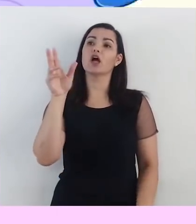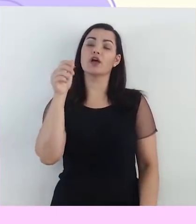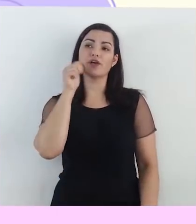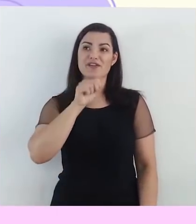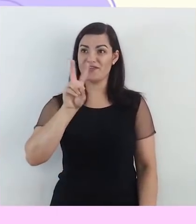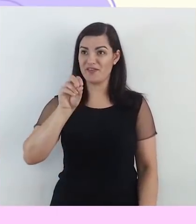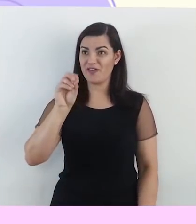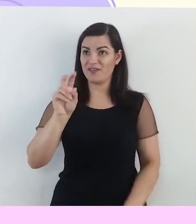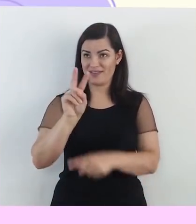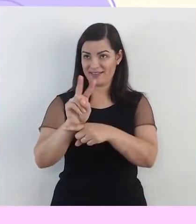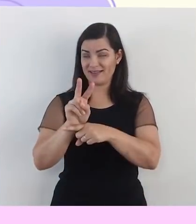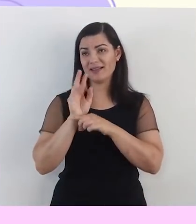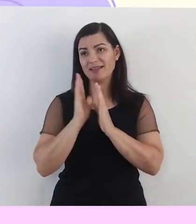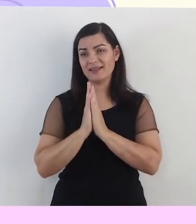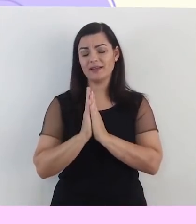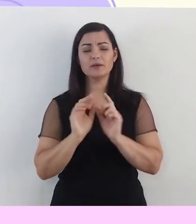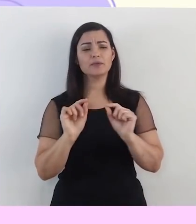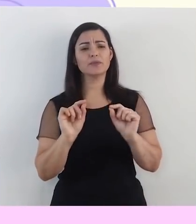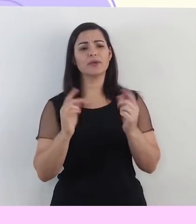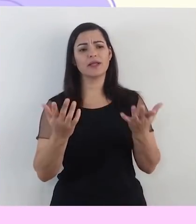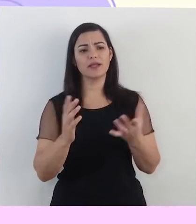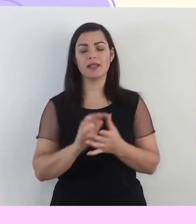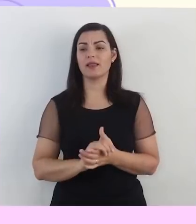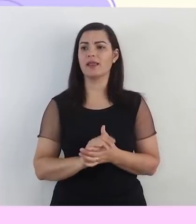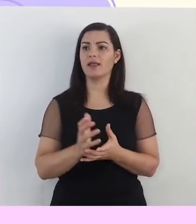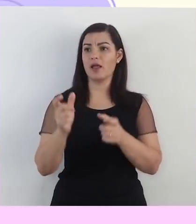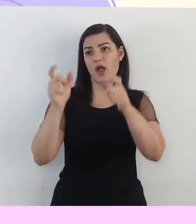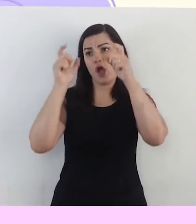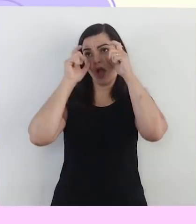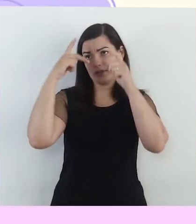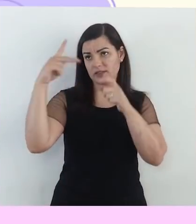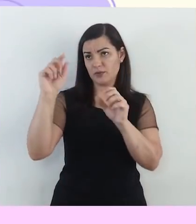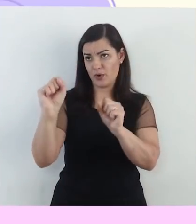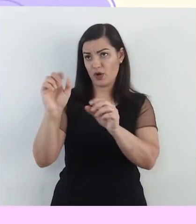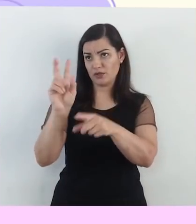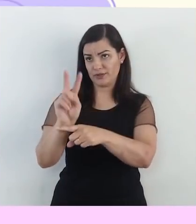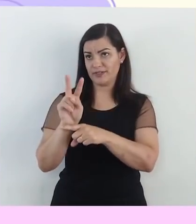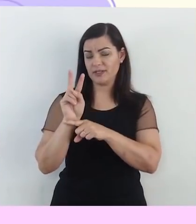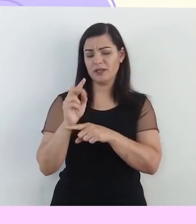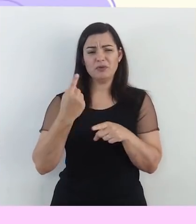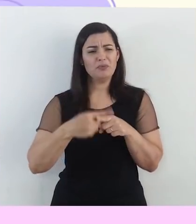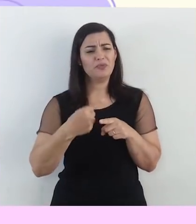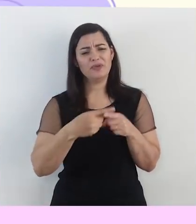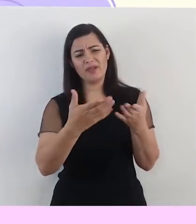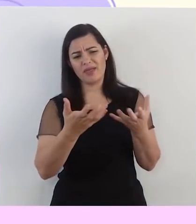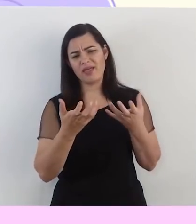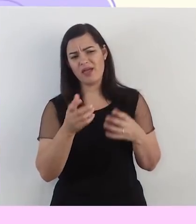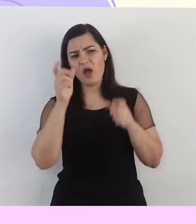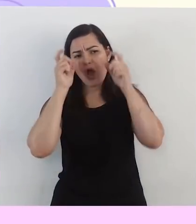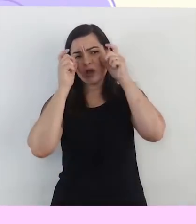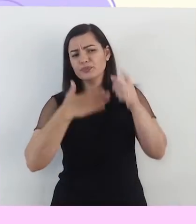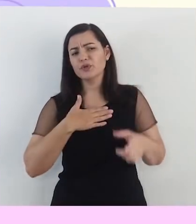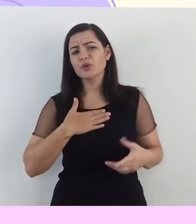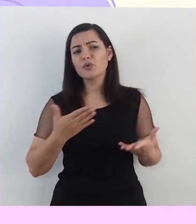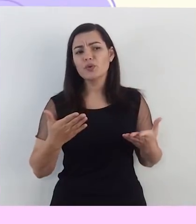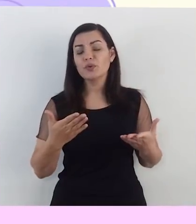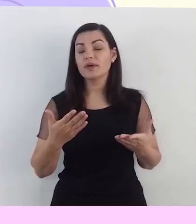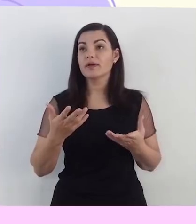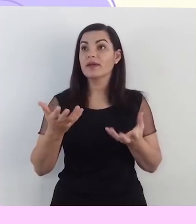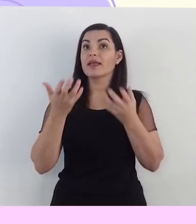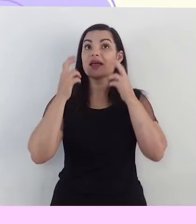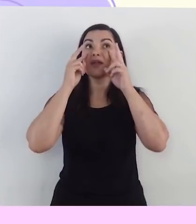empresta uma coisa? O que, minha querida? Me empresta os seus óculos. Pra que você quer meus óculos, Mica?